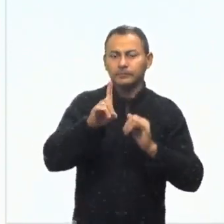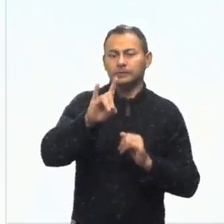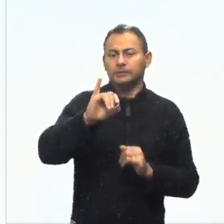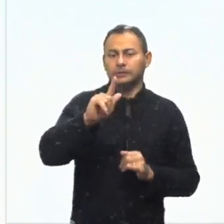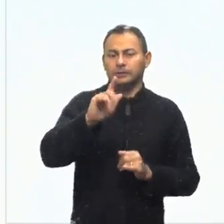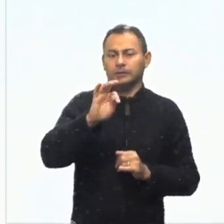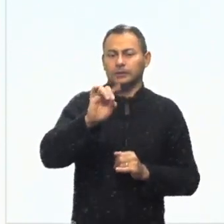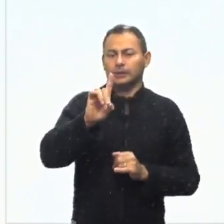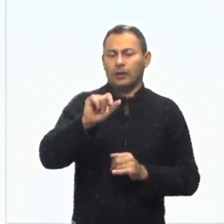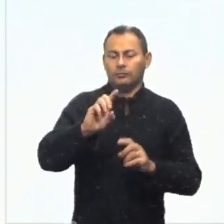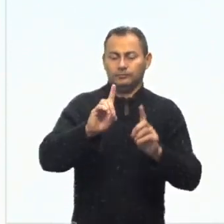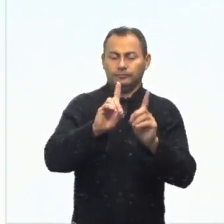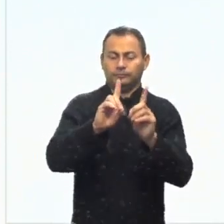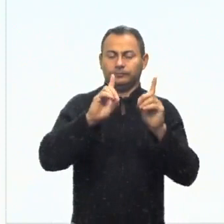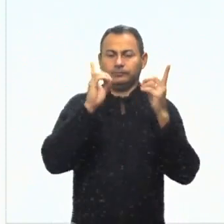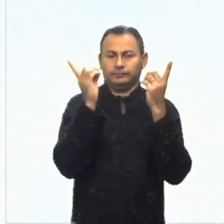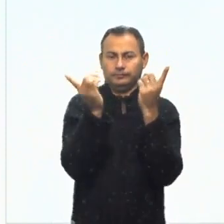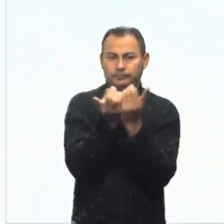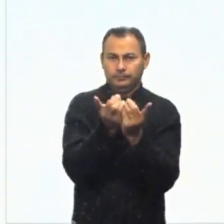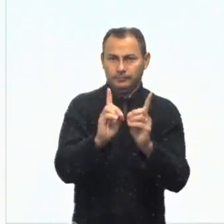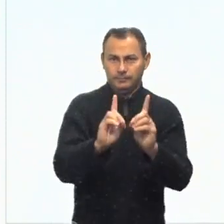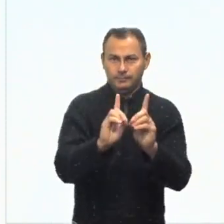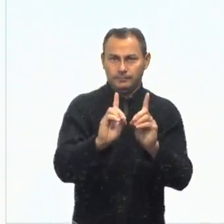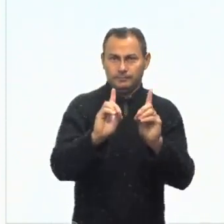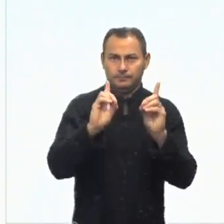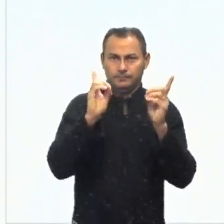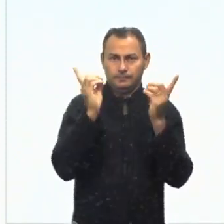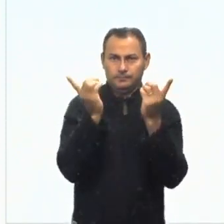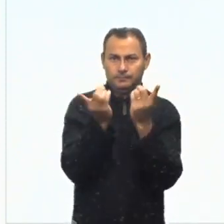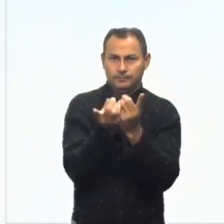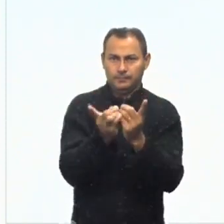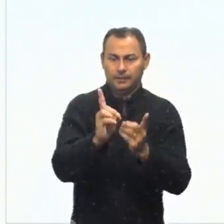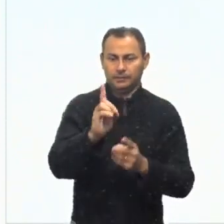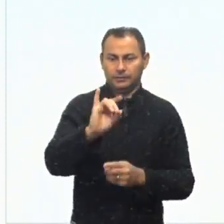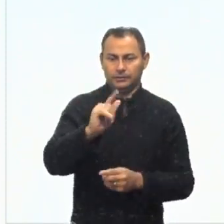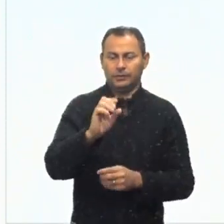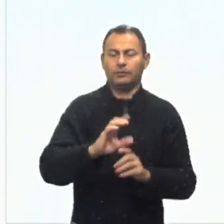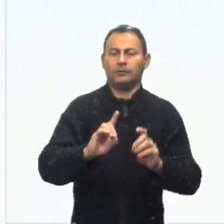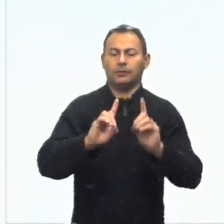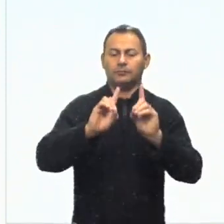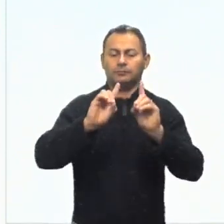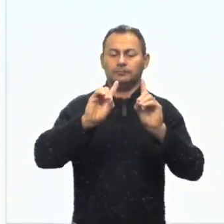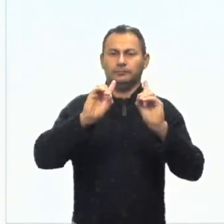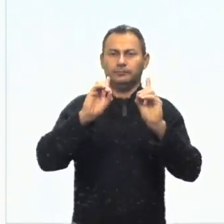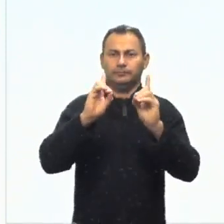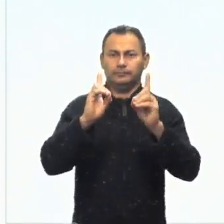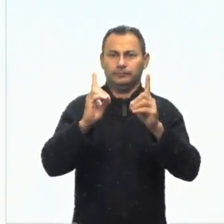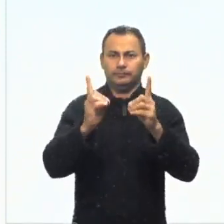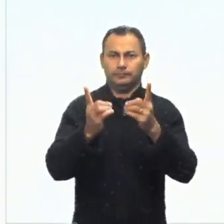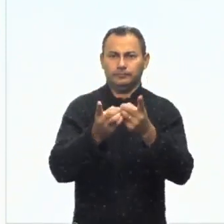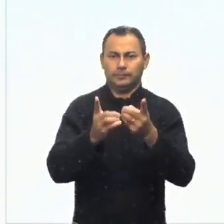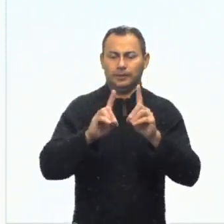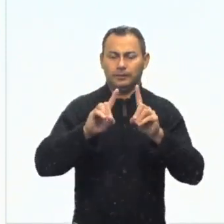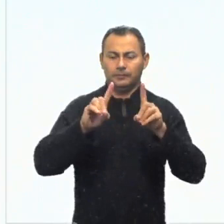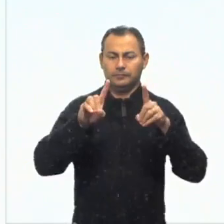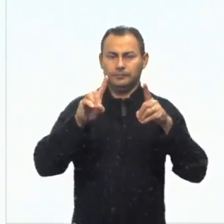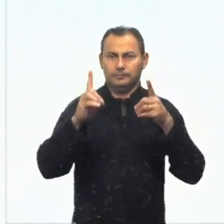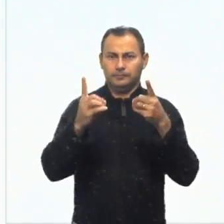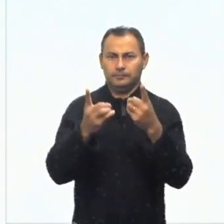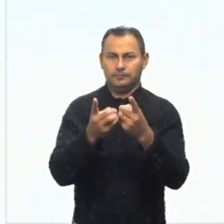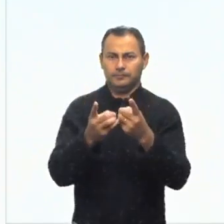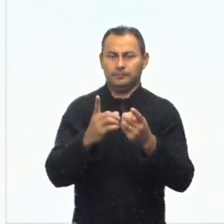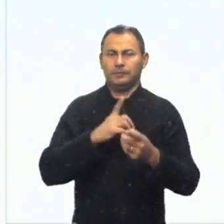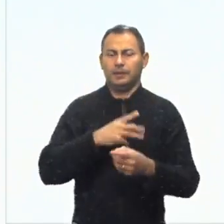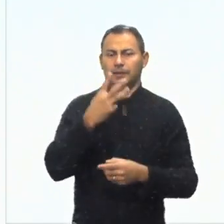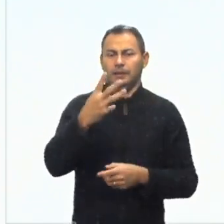digital. E quais são os tipos de modulação com a informação digital? Basicamente,